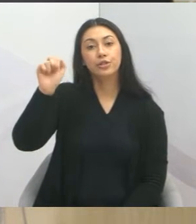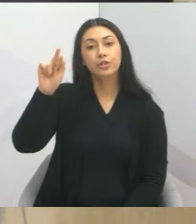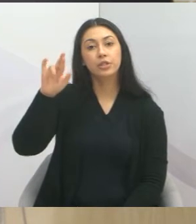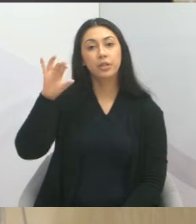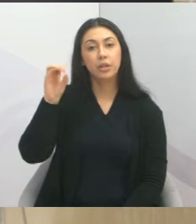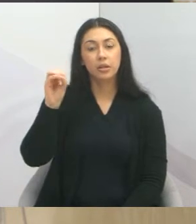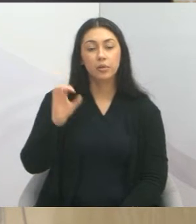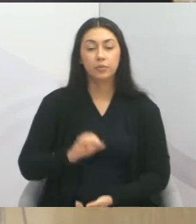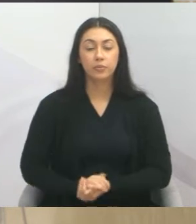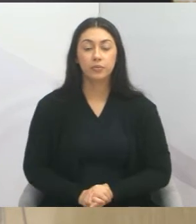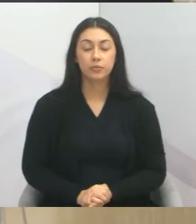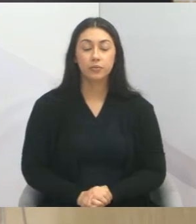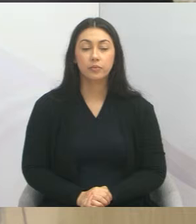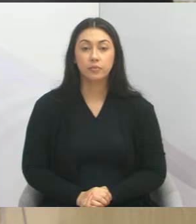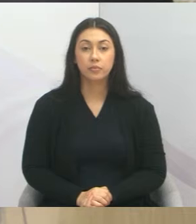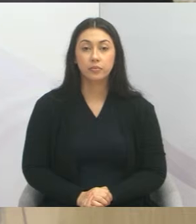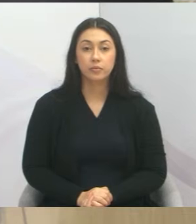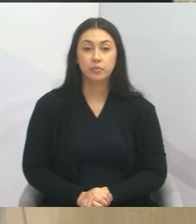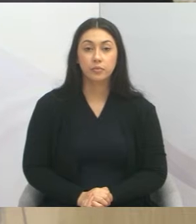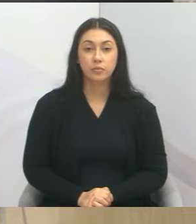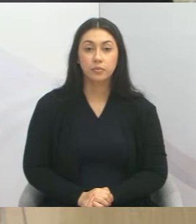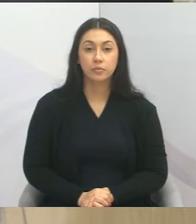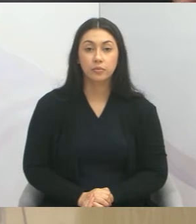Timóteo oi oi